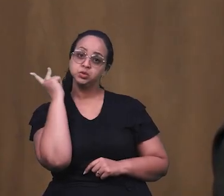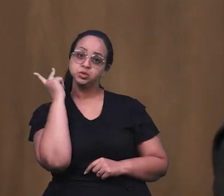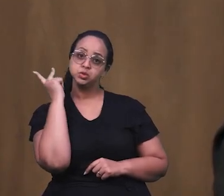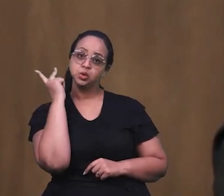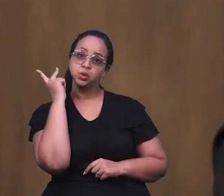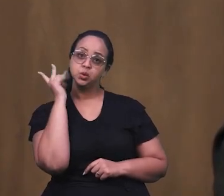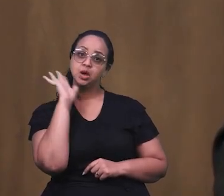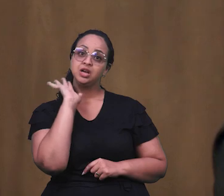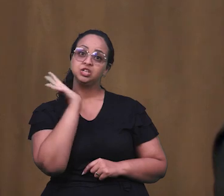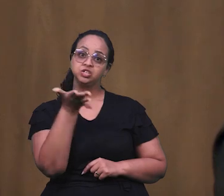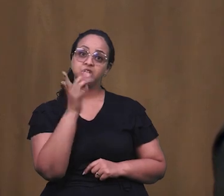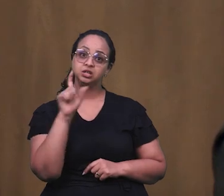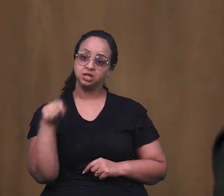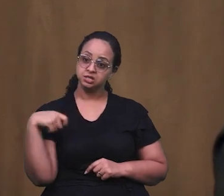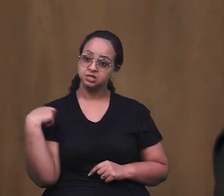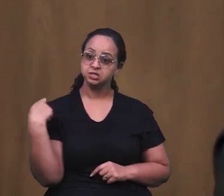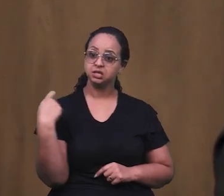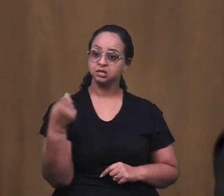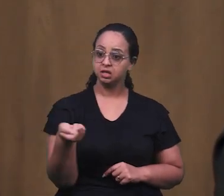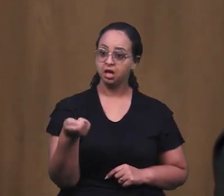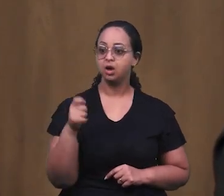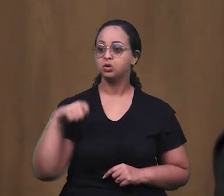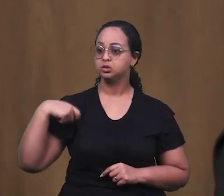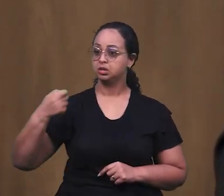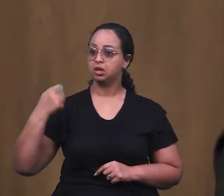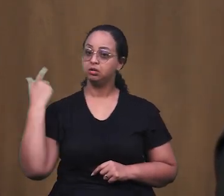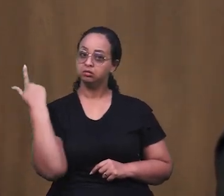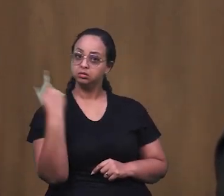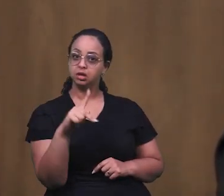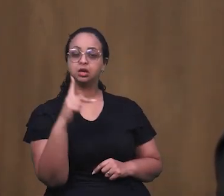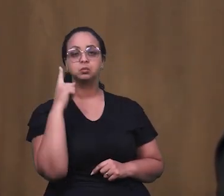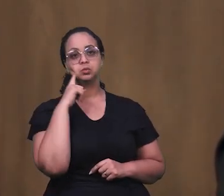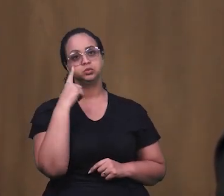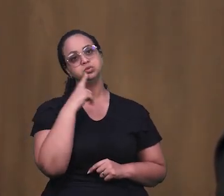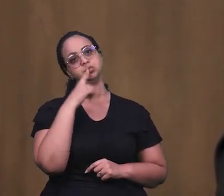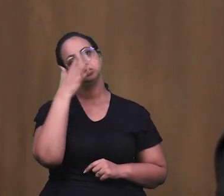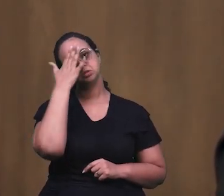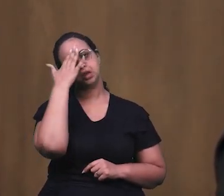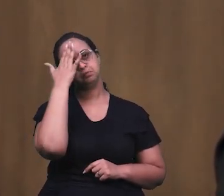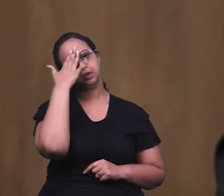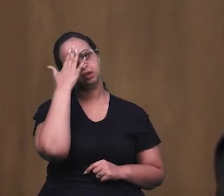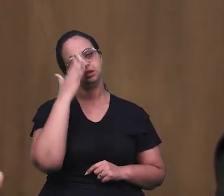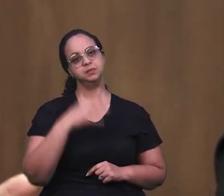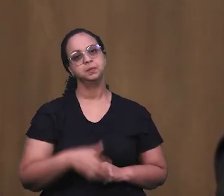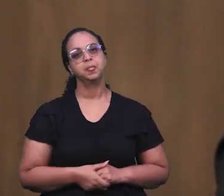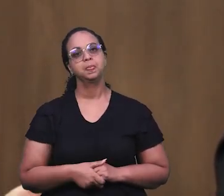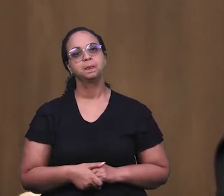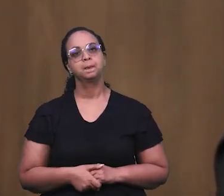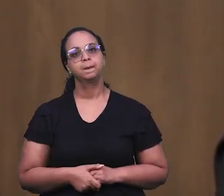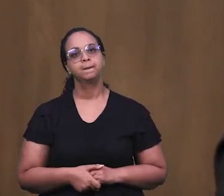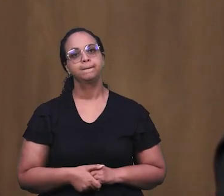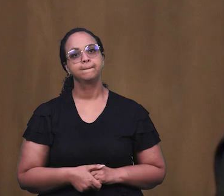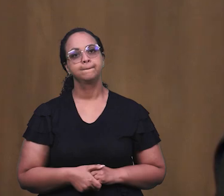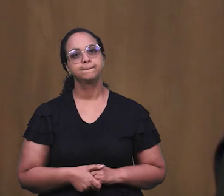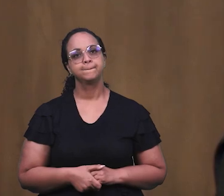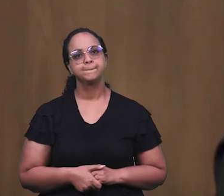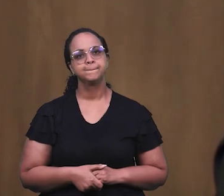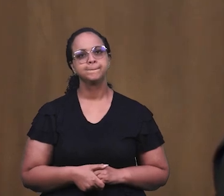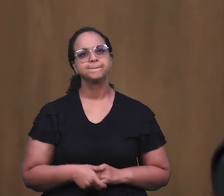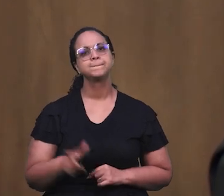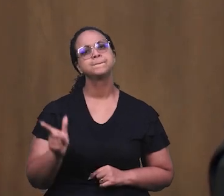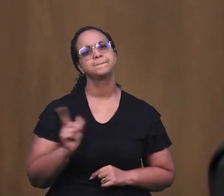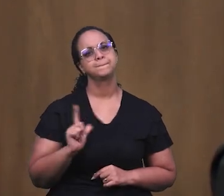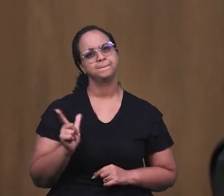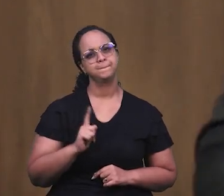batizada já tem um sinal, então, transmite o sinal para que o surdo saiba que é aquela pessoa. E eu queria até tirar